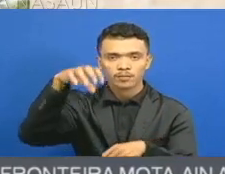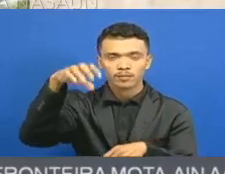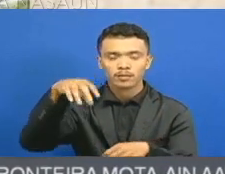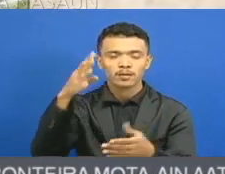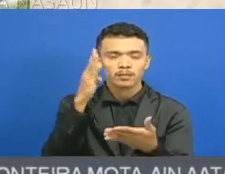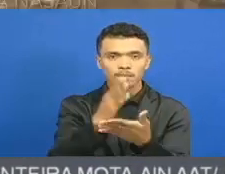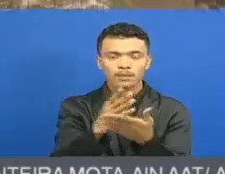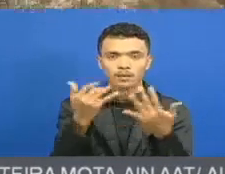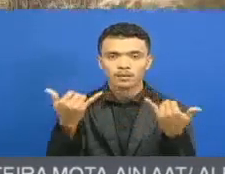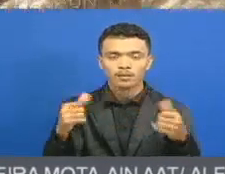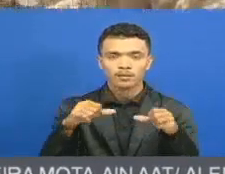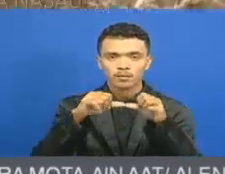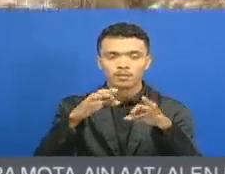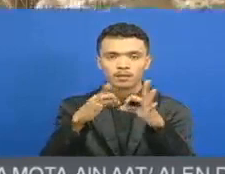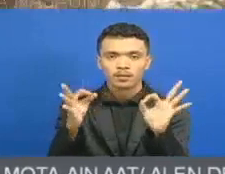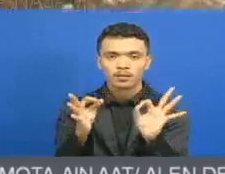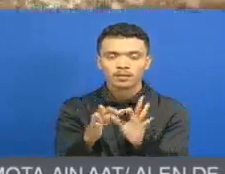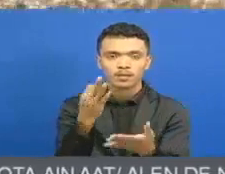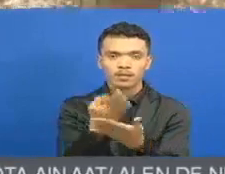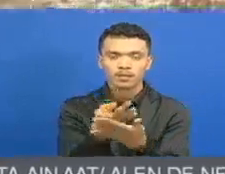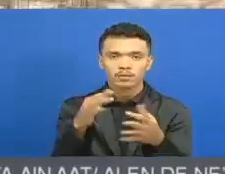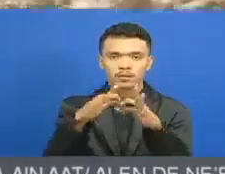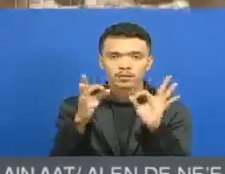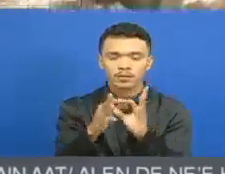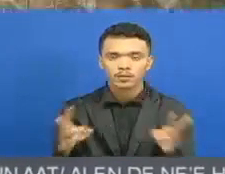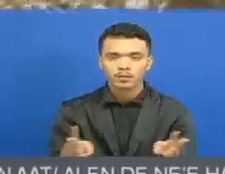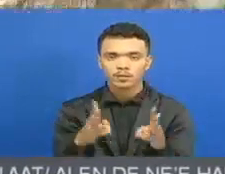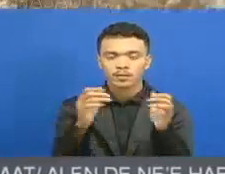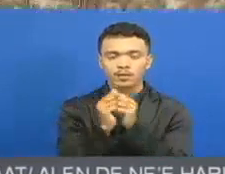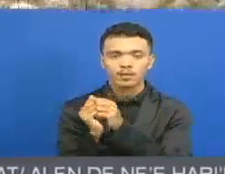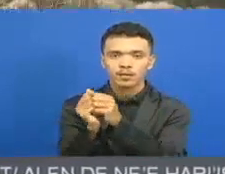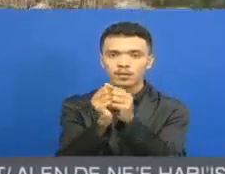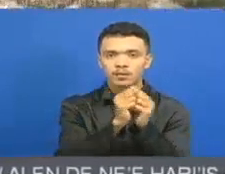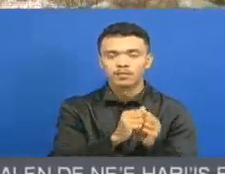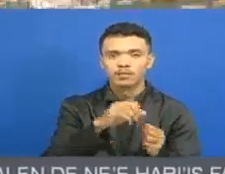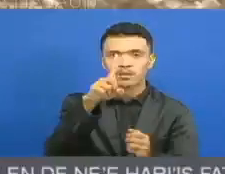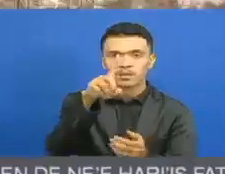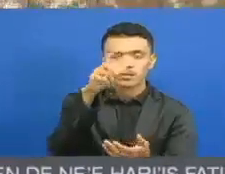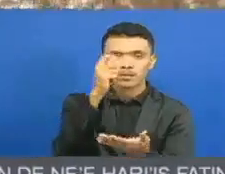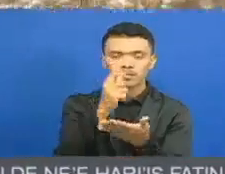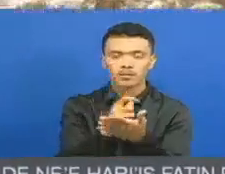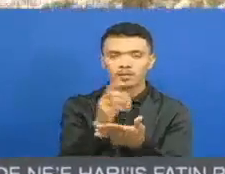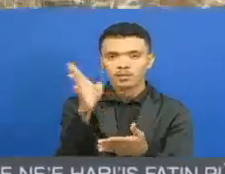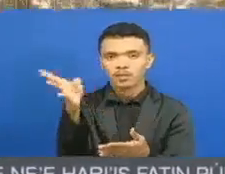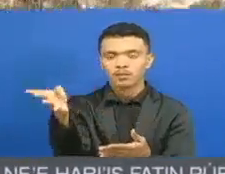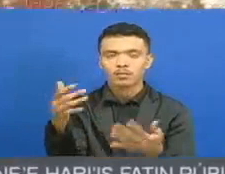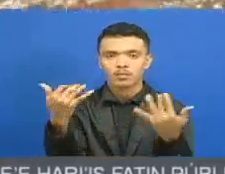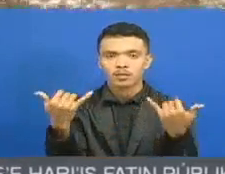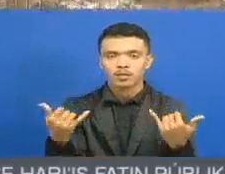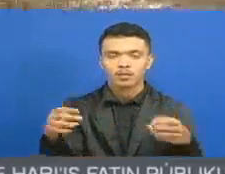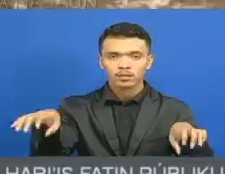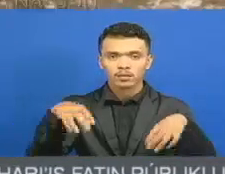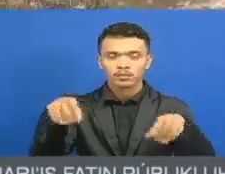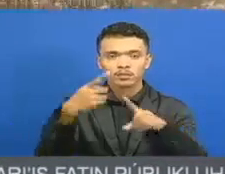agor funda kontatir. Entertanto orsamento bater estrada ne hamu tu dolar americano rihu atu sida hat nolo. Na duração